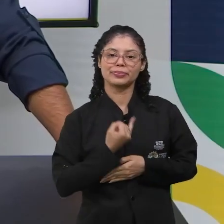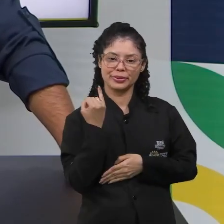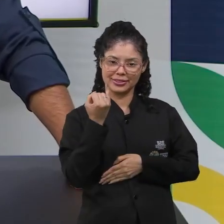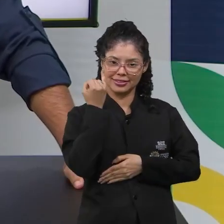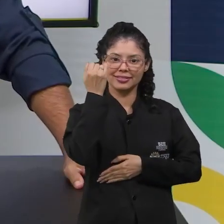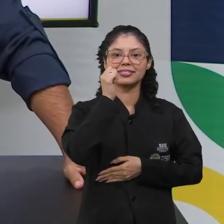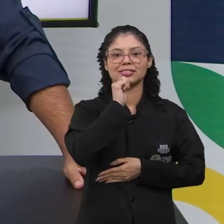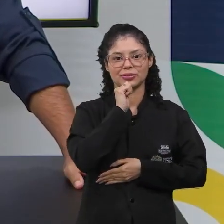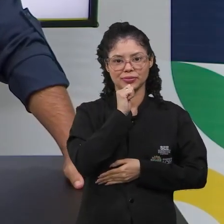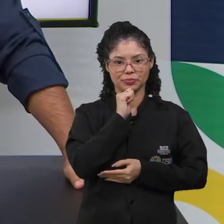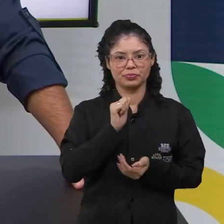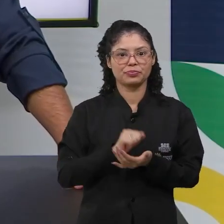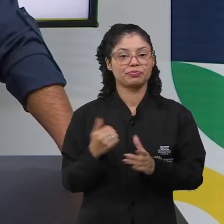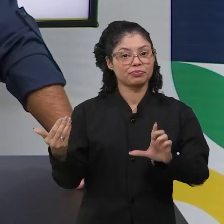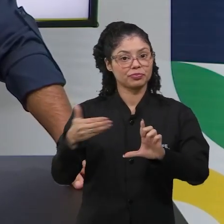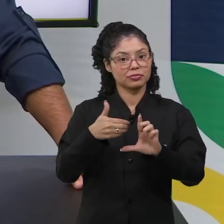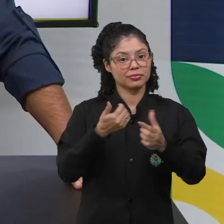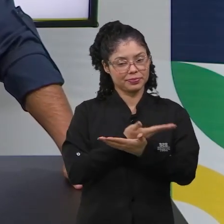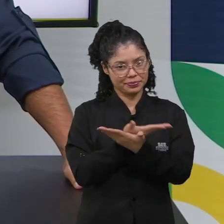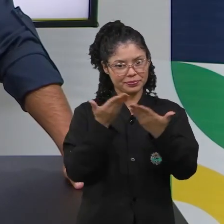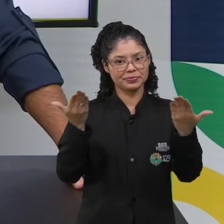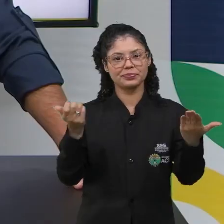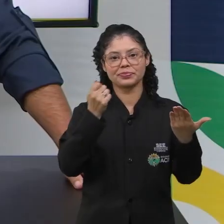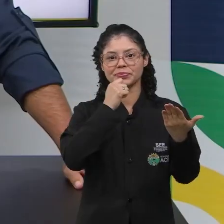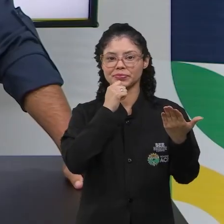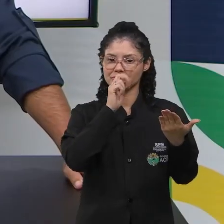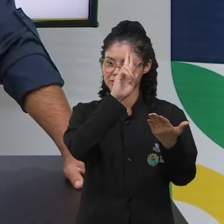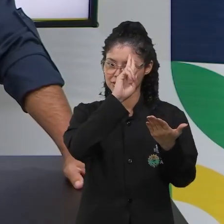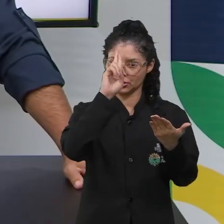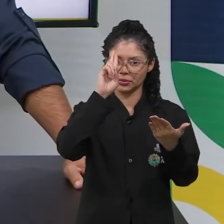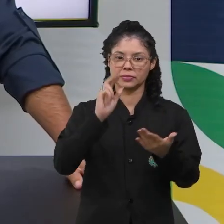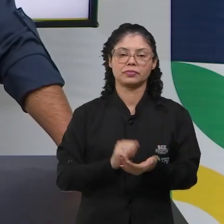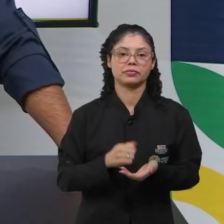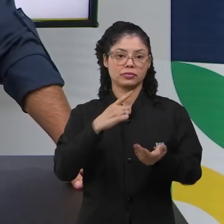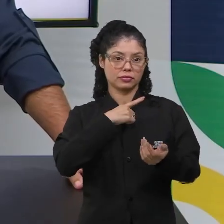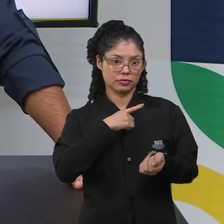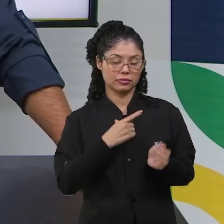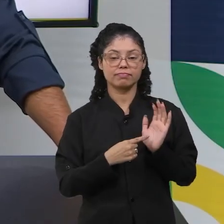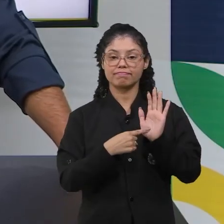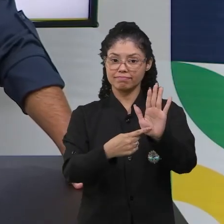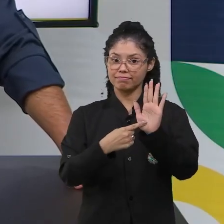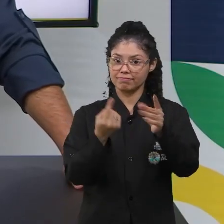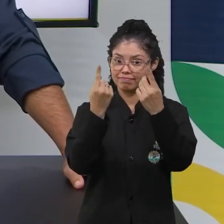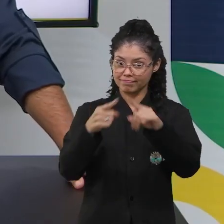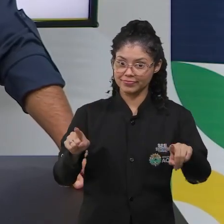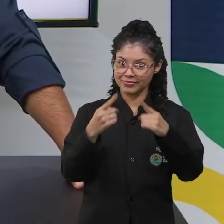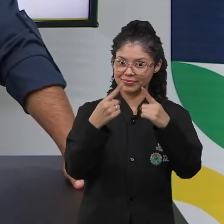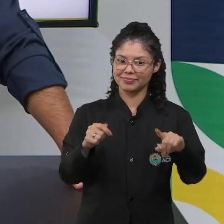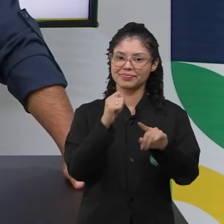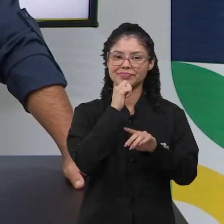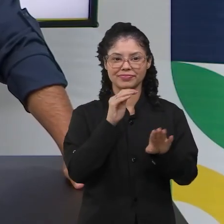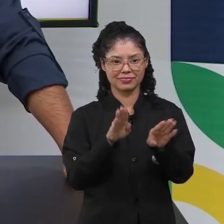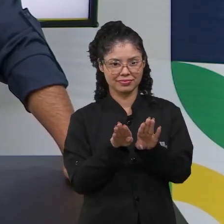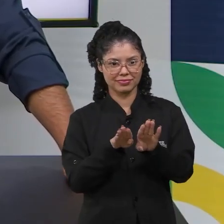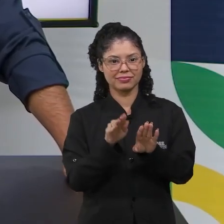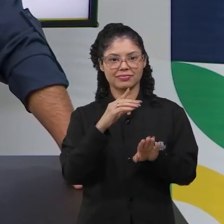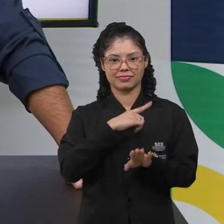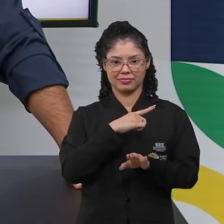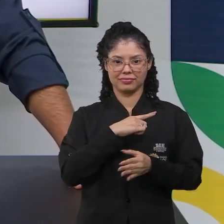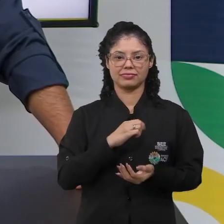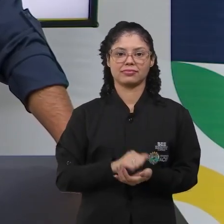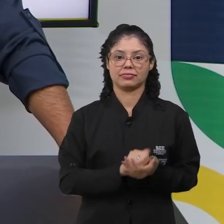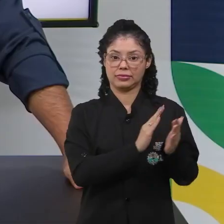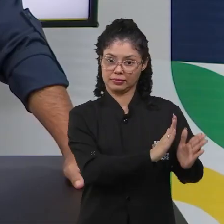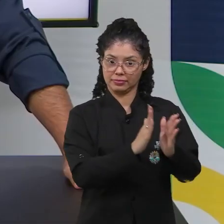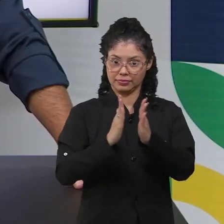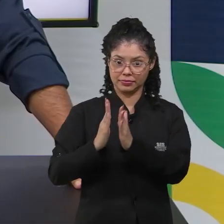para fazer esse aceno com esse viés histórico, onde tem muita apresentação de música, tem essa